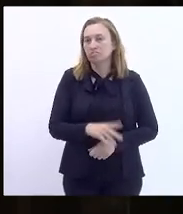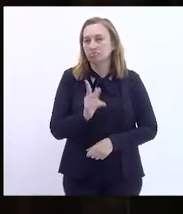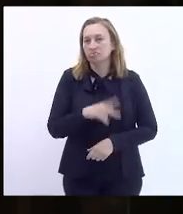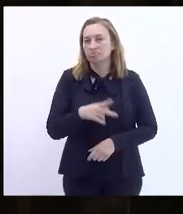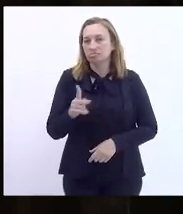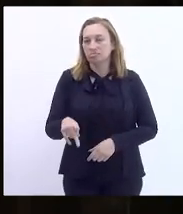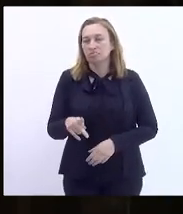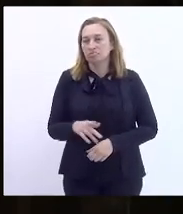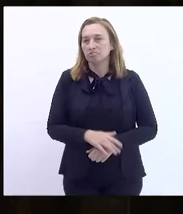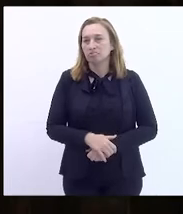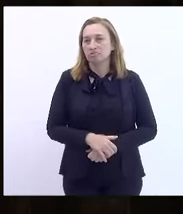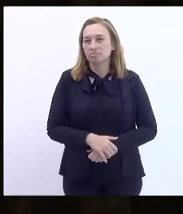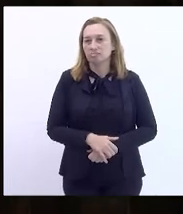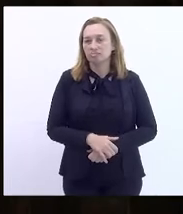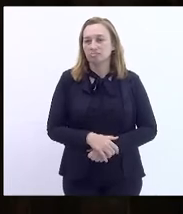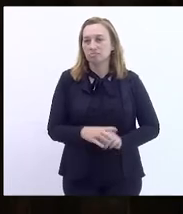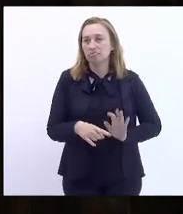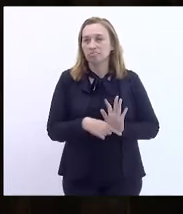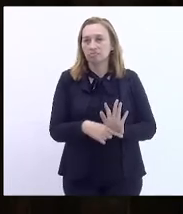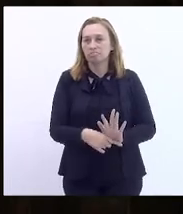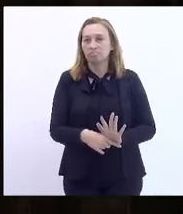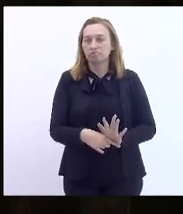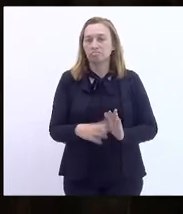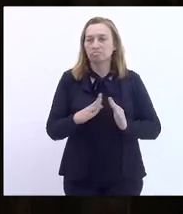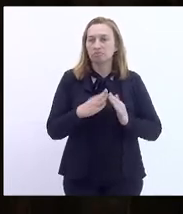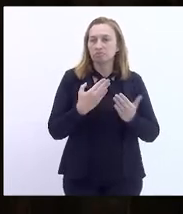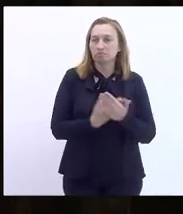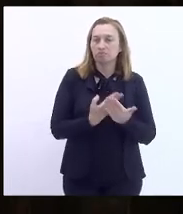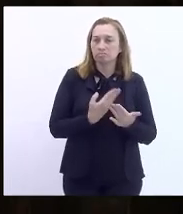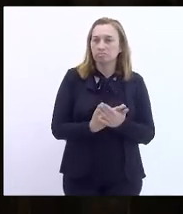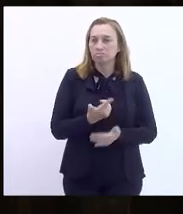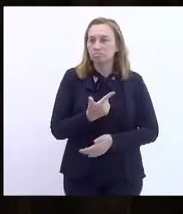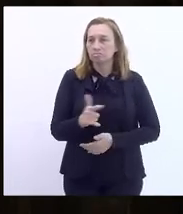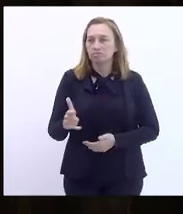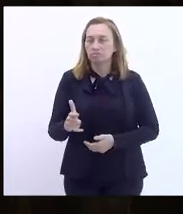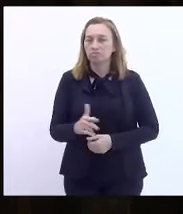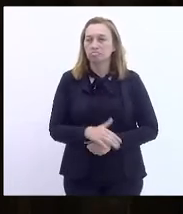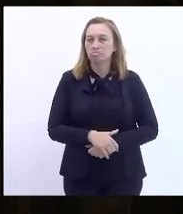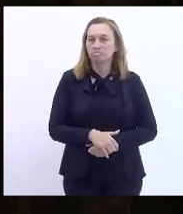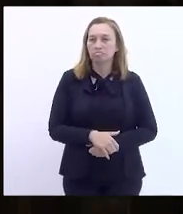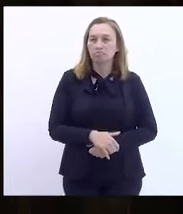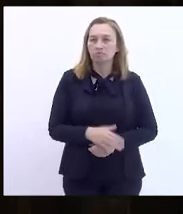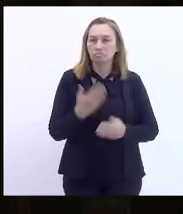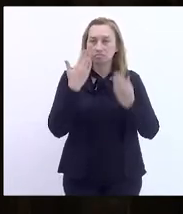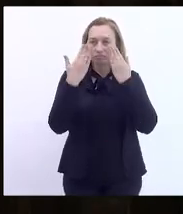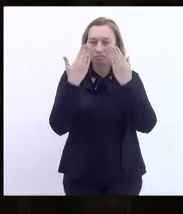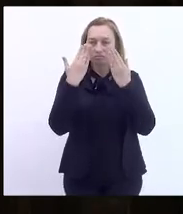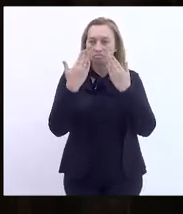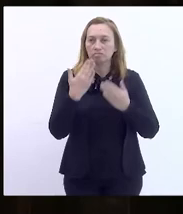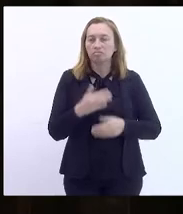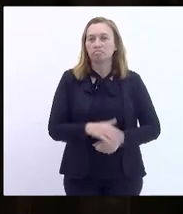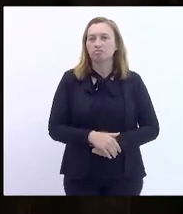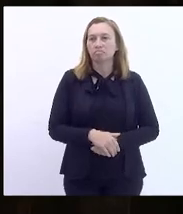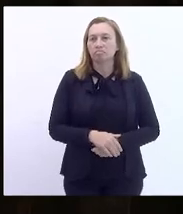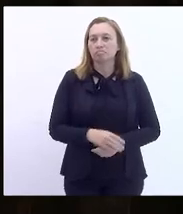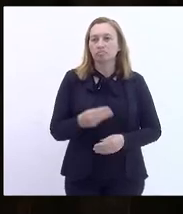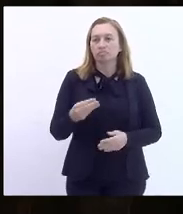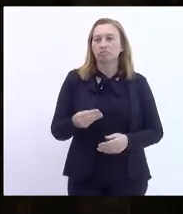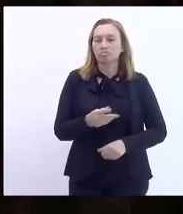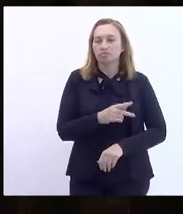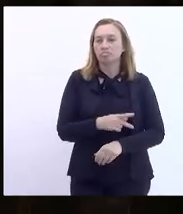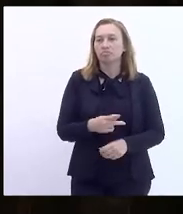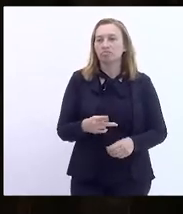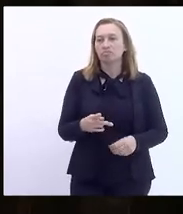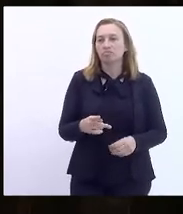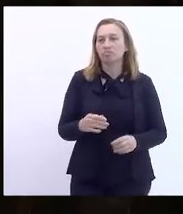professor auxiliar nas escolas você não tem psicólogos não tem o psicopedagogo não